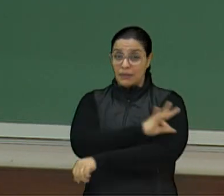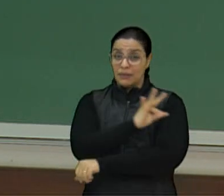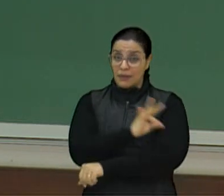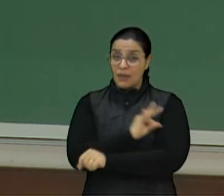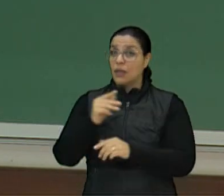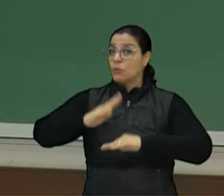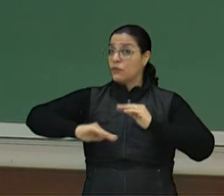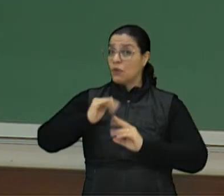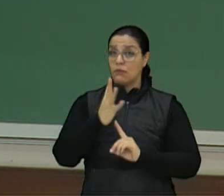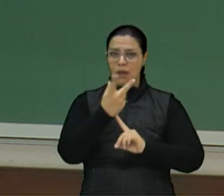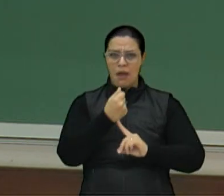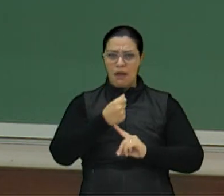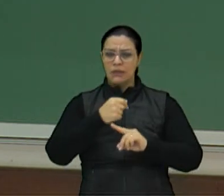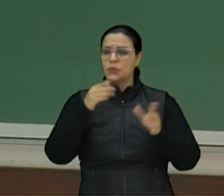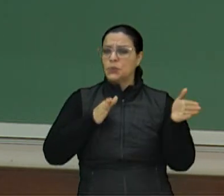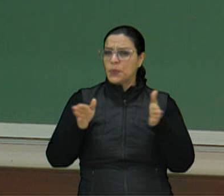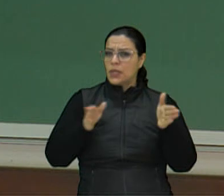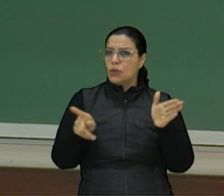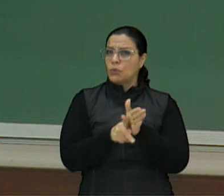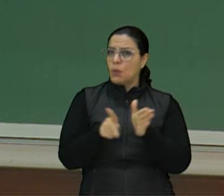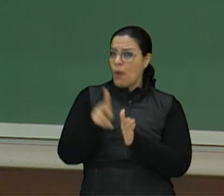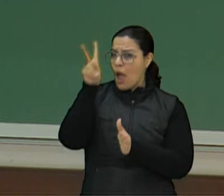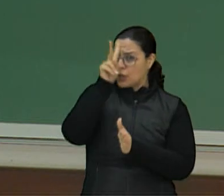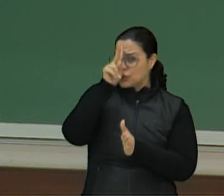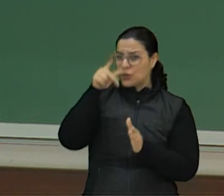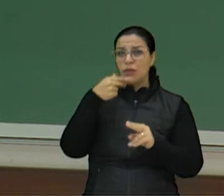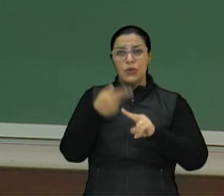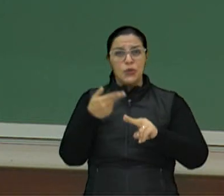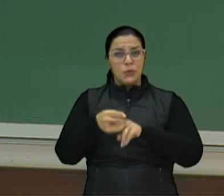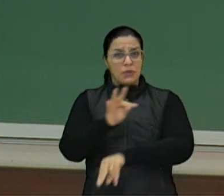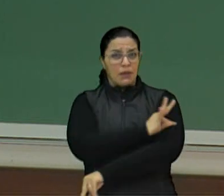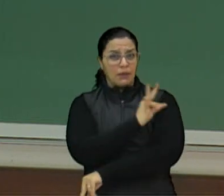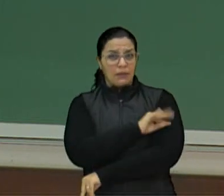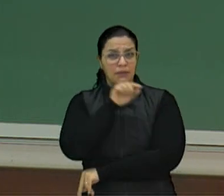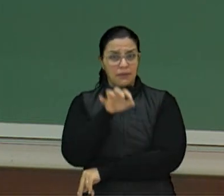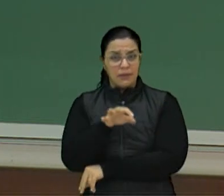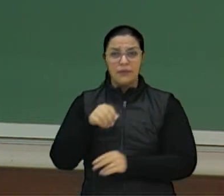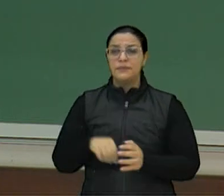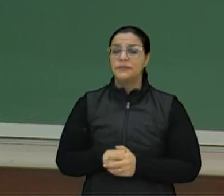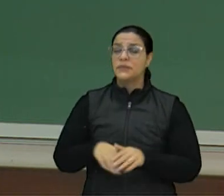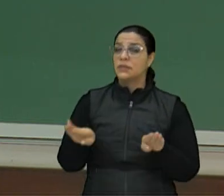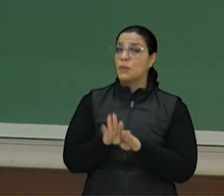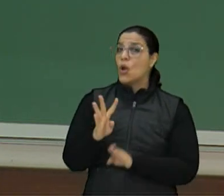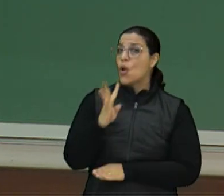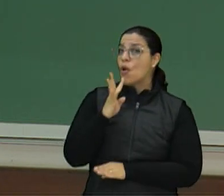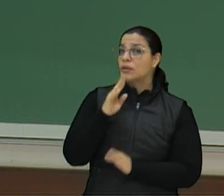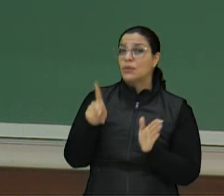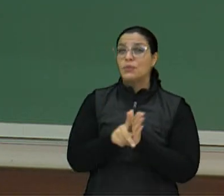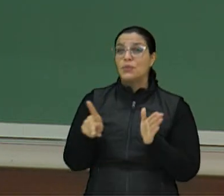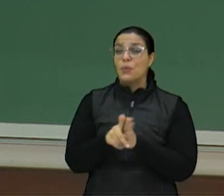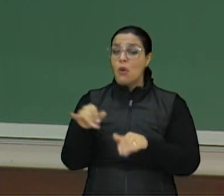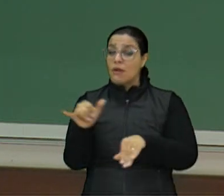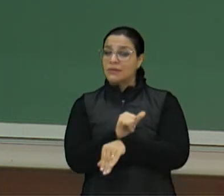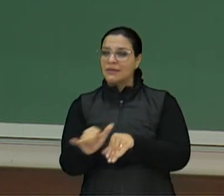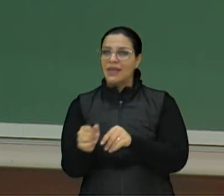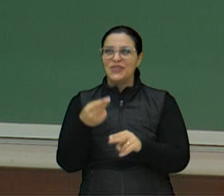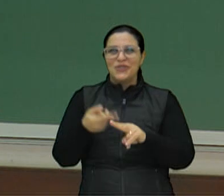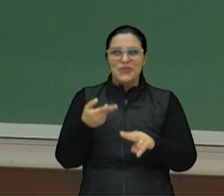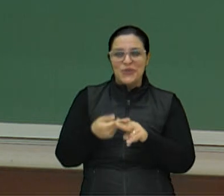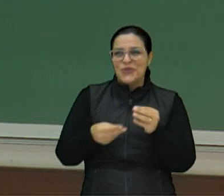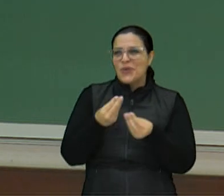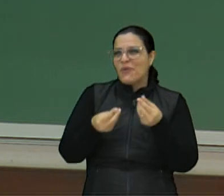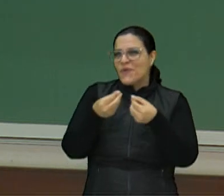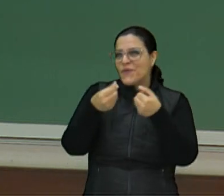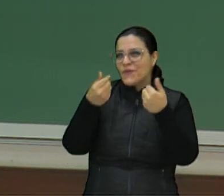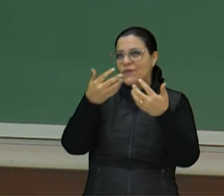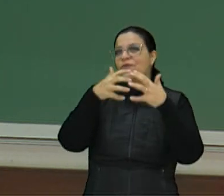observar momentos marcantes da história da aquarela. Vamos também conhecer algumas técnicas desse tipo